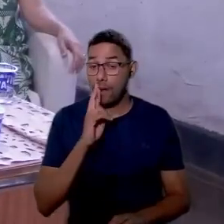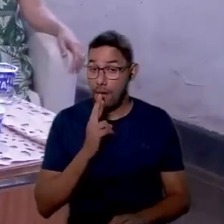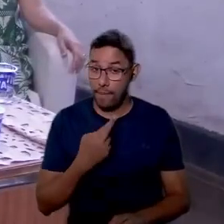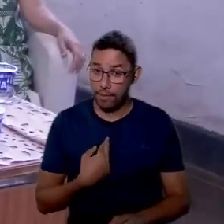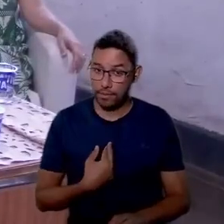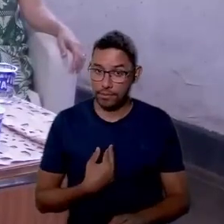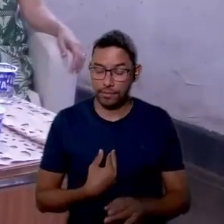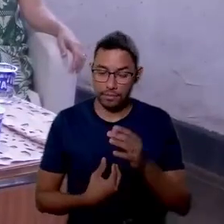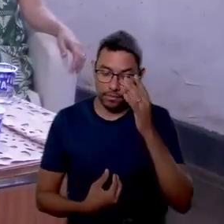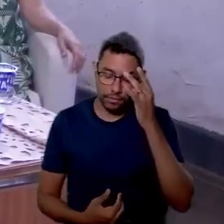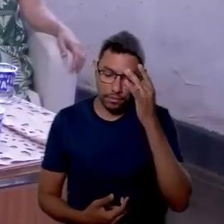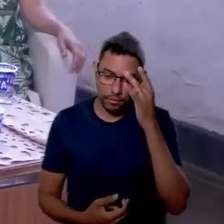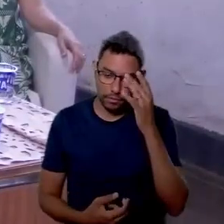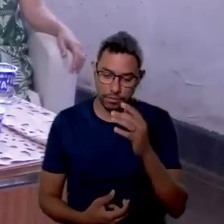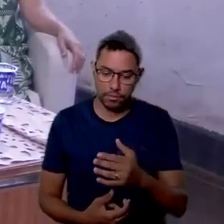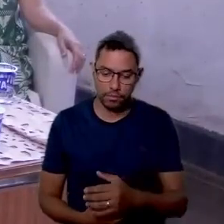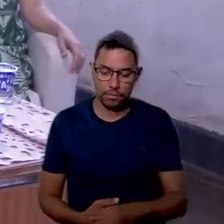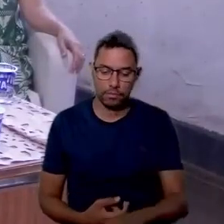ainda muito